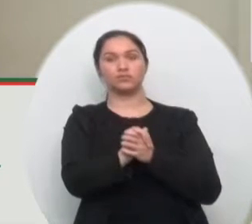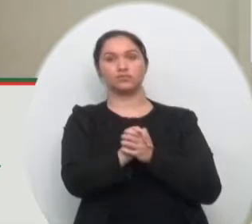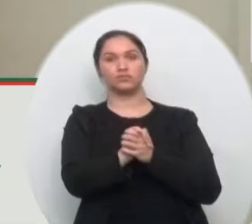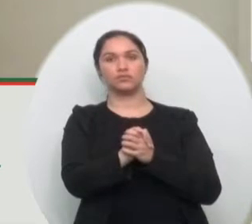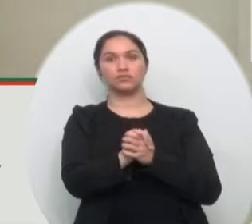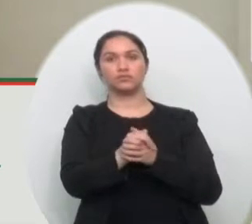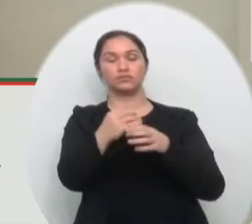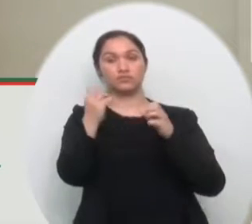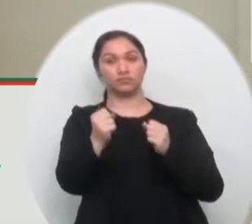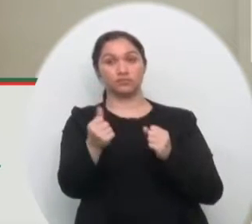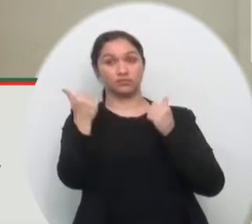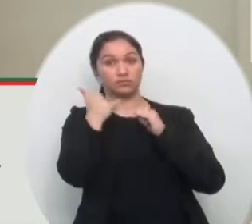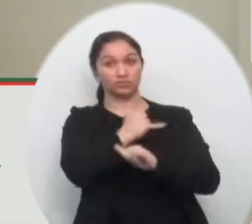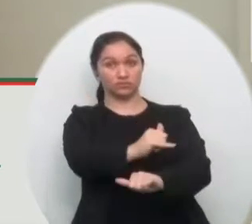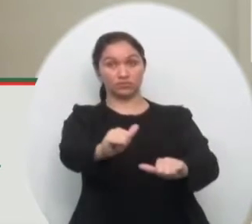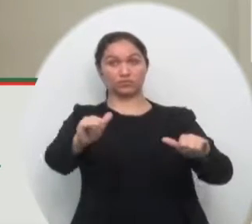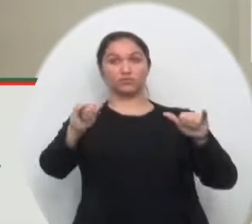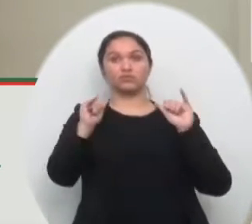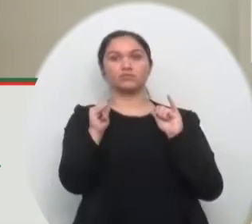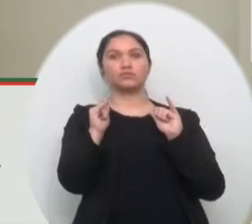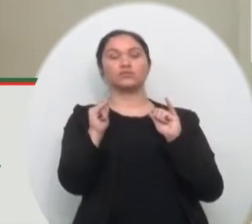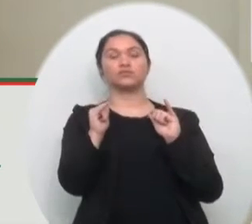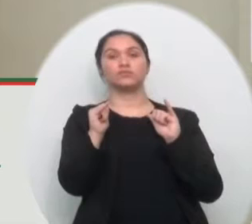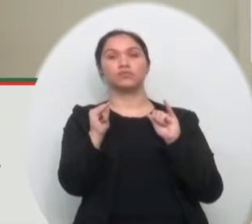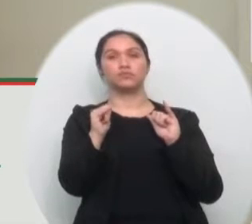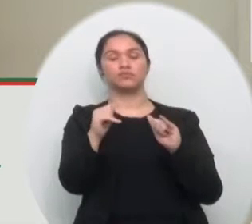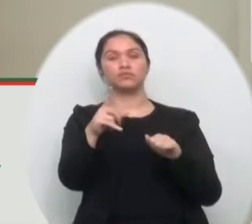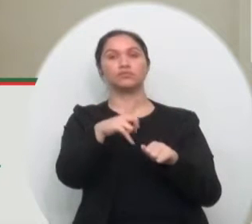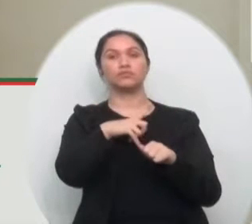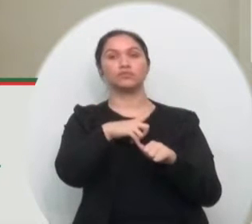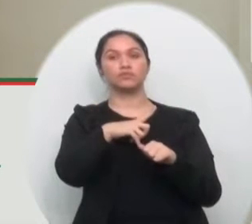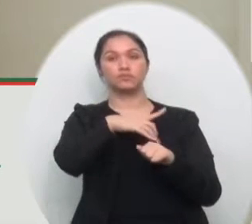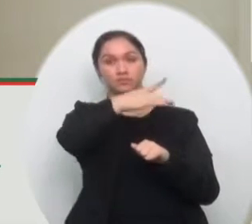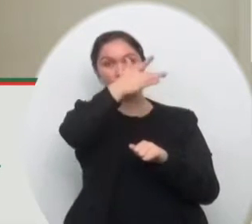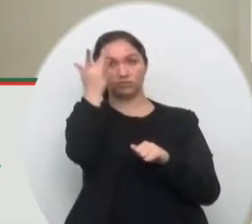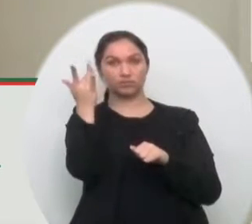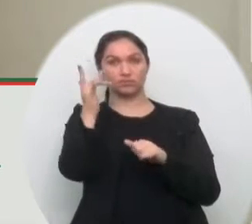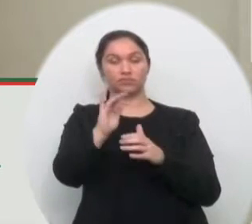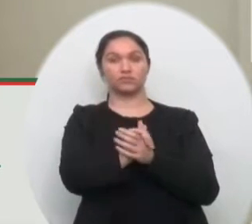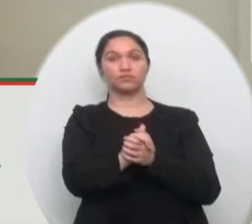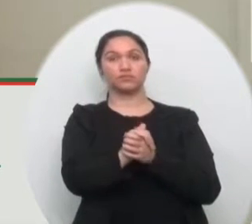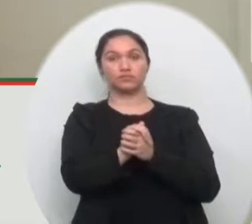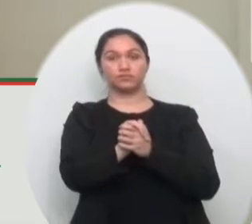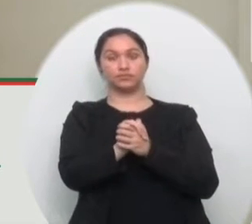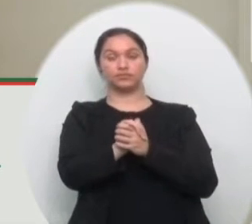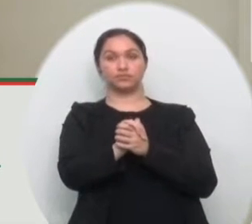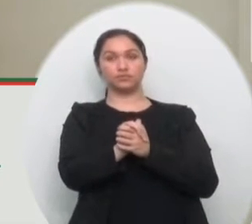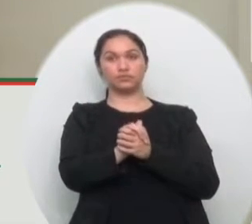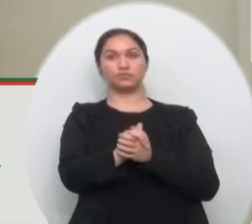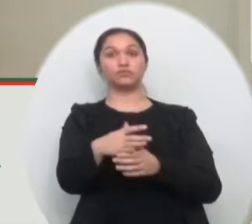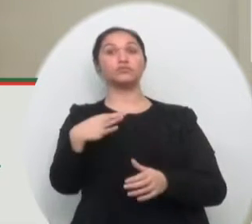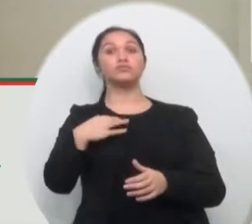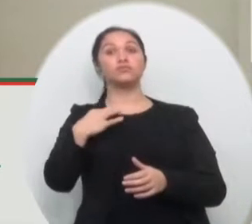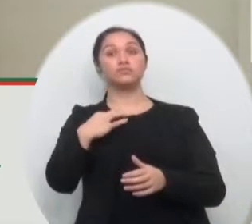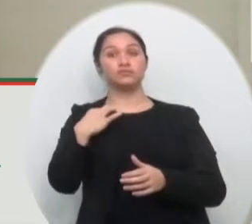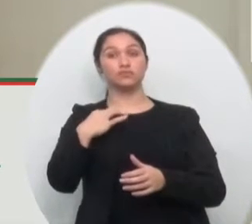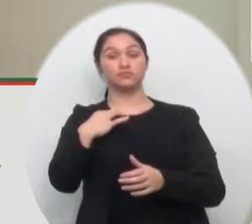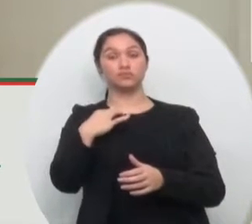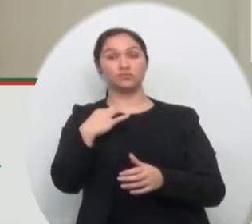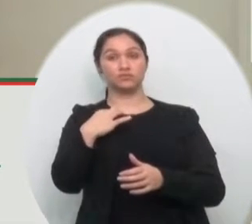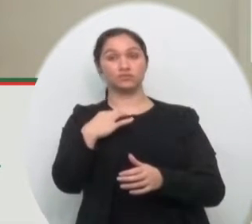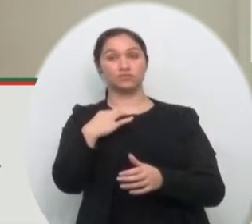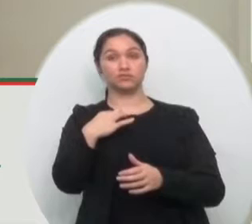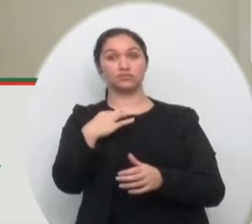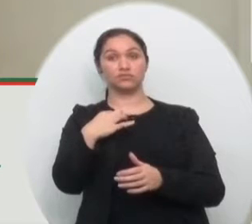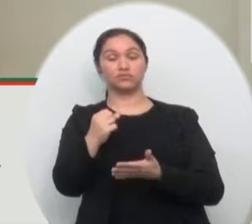a divulgação de que existe pessoas preocupadas e dispostas de maneira voluntária. É importante